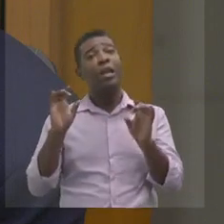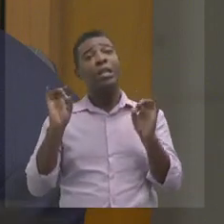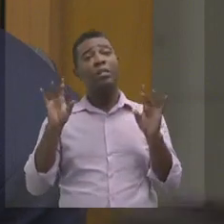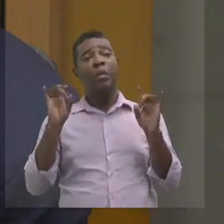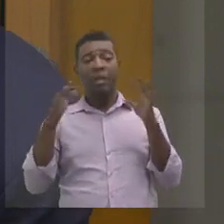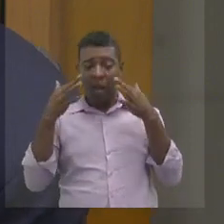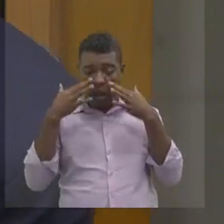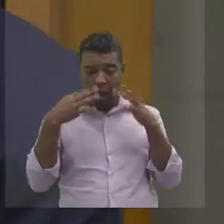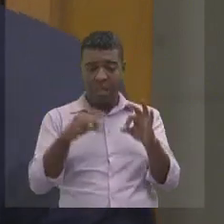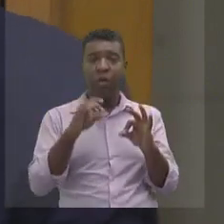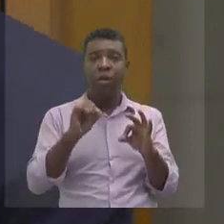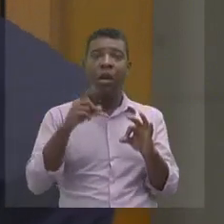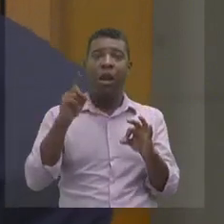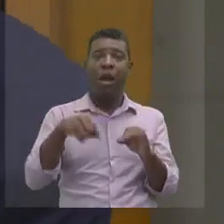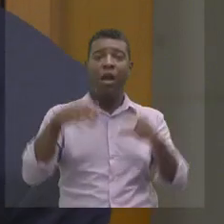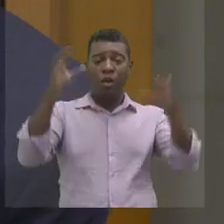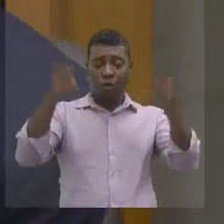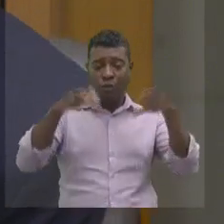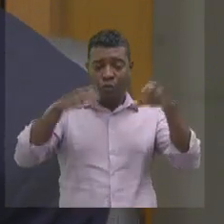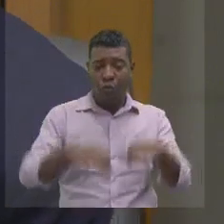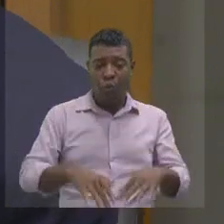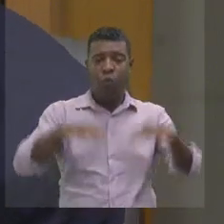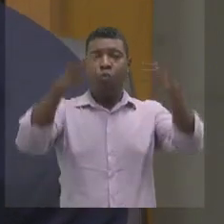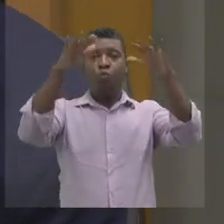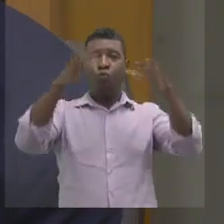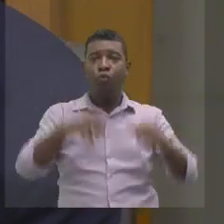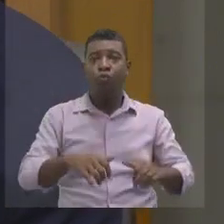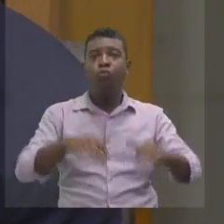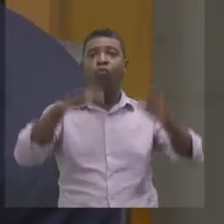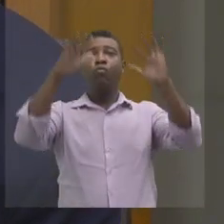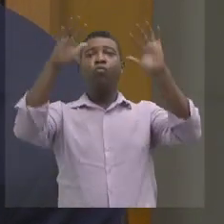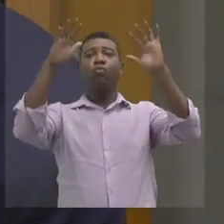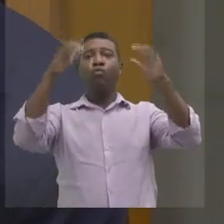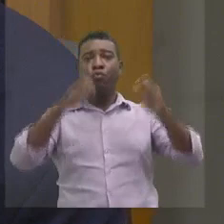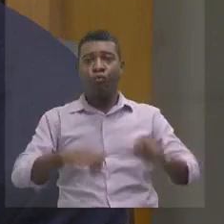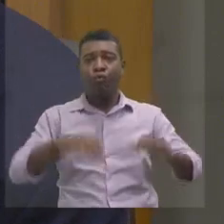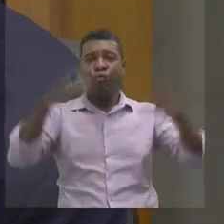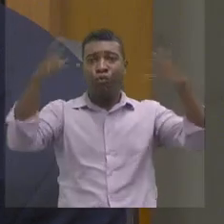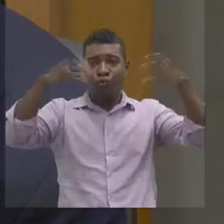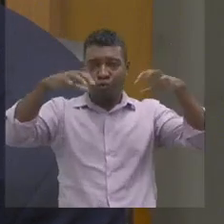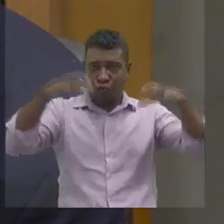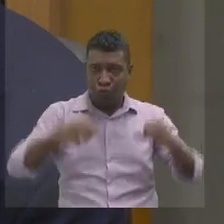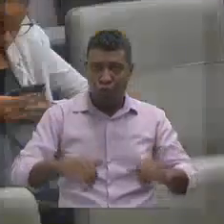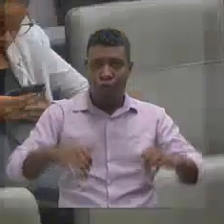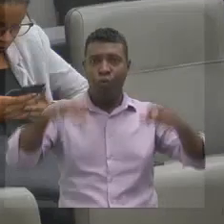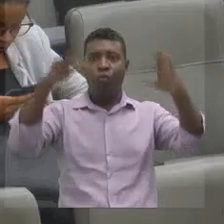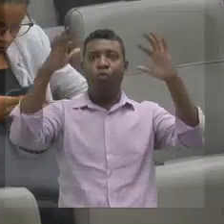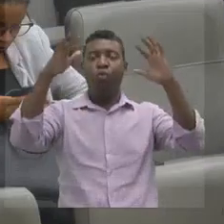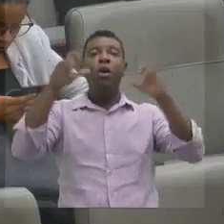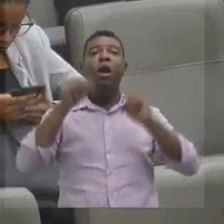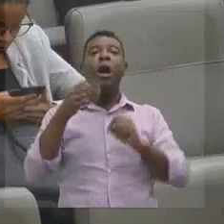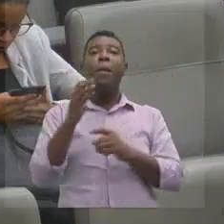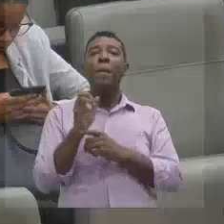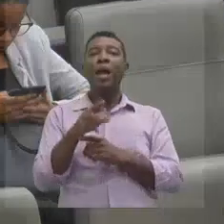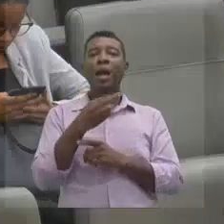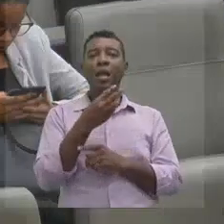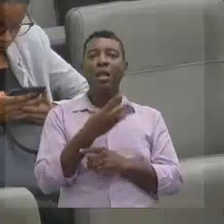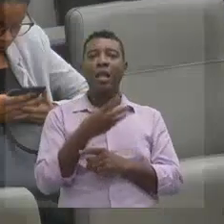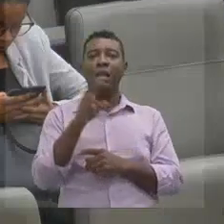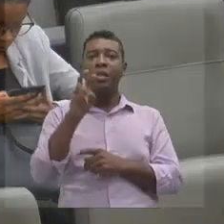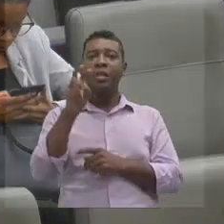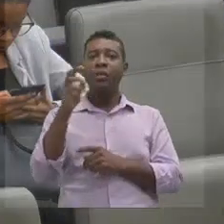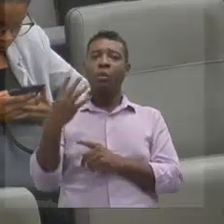constantes alagamentos que acontecem todos os anos em época de grande volume de chuvas na BR 354 na cidade